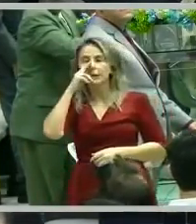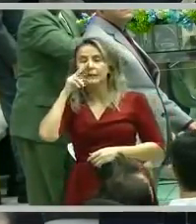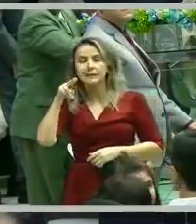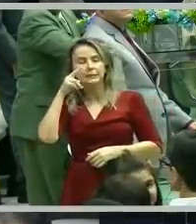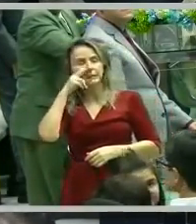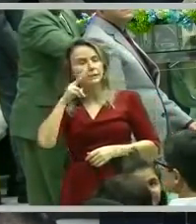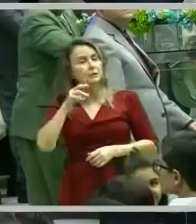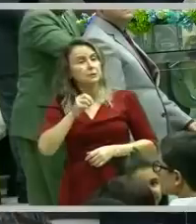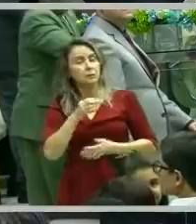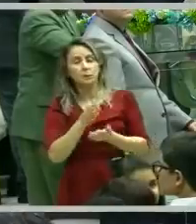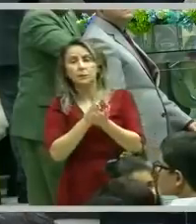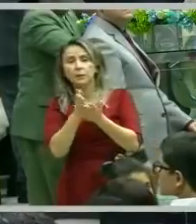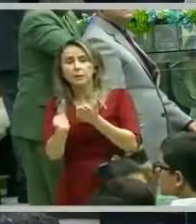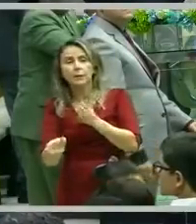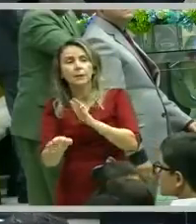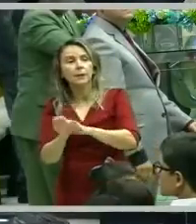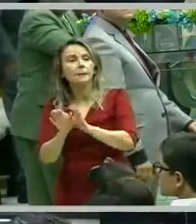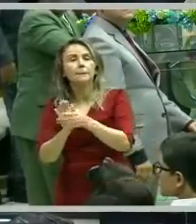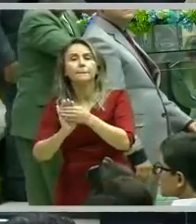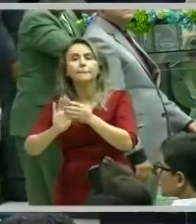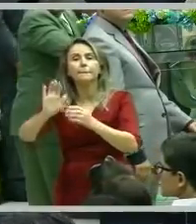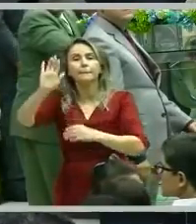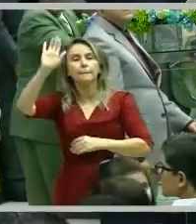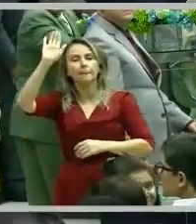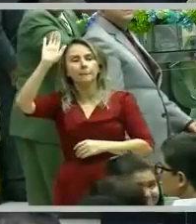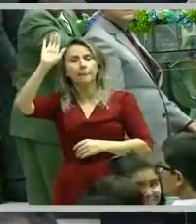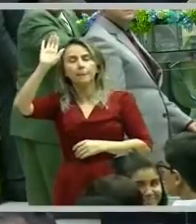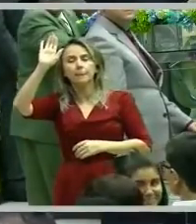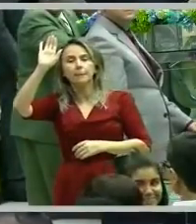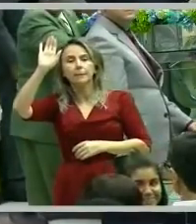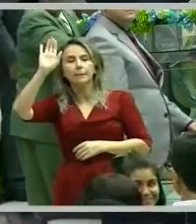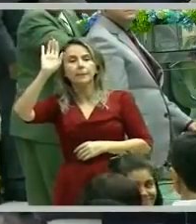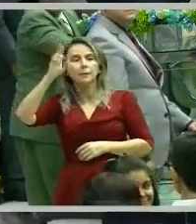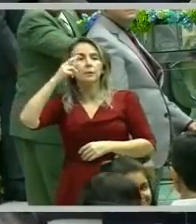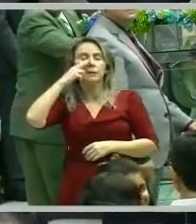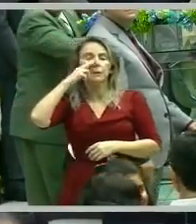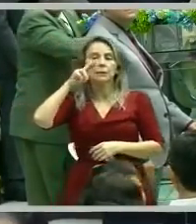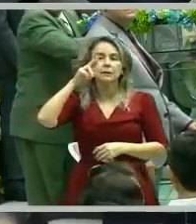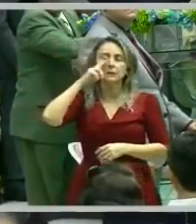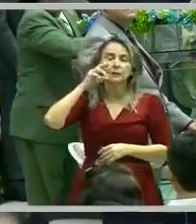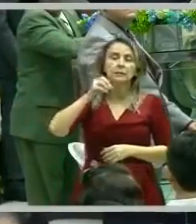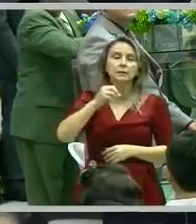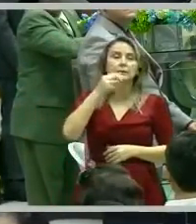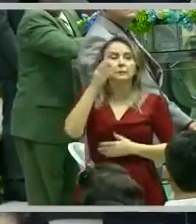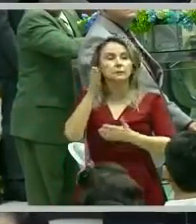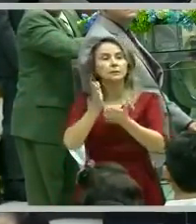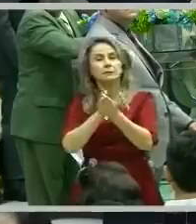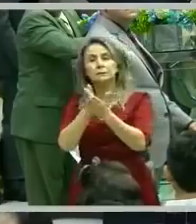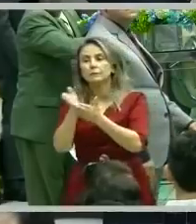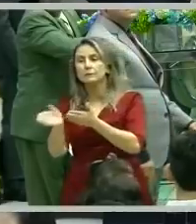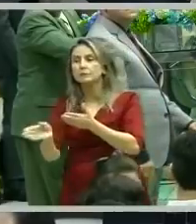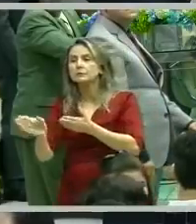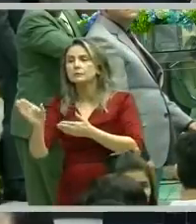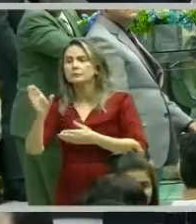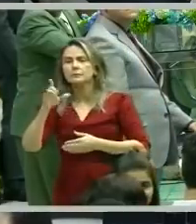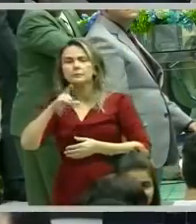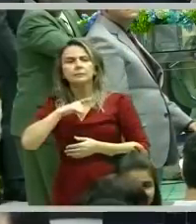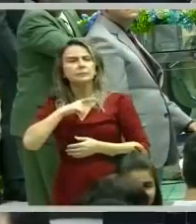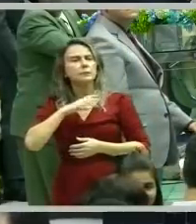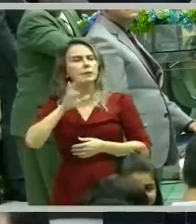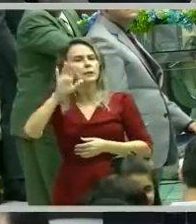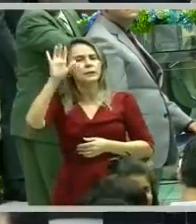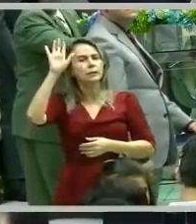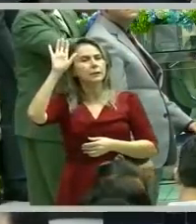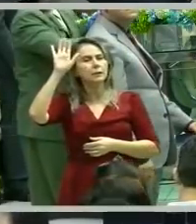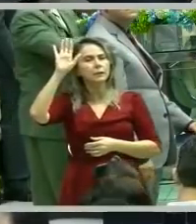alguém que não é crente? Levante a mão só para eu saber quem não é crente ou está afastado. Só para eu saber, tomar conhecimento. Tem uma mão? Levante,